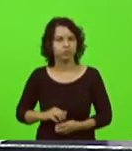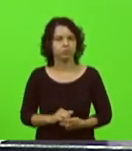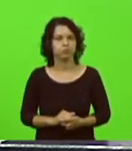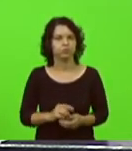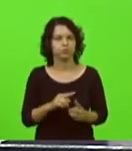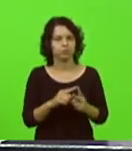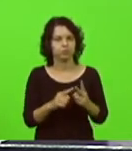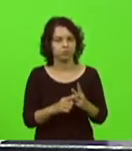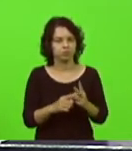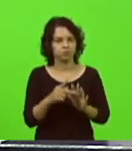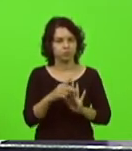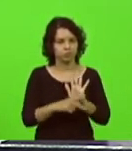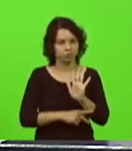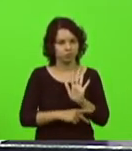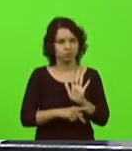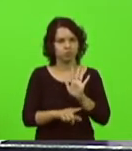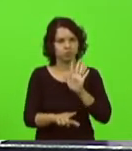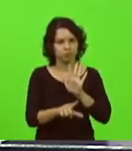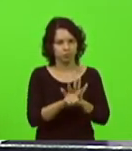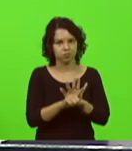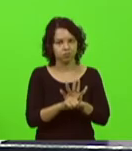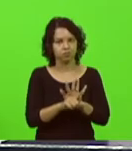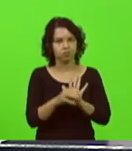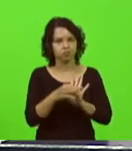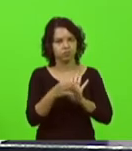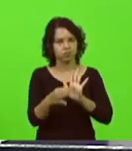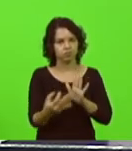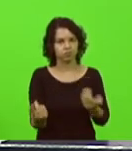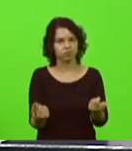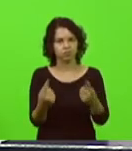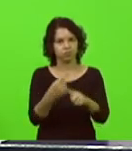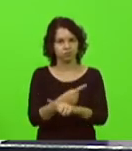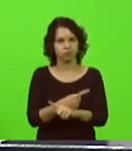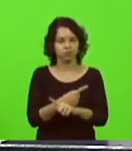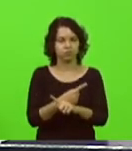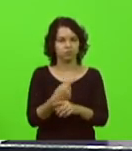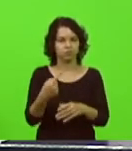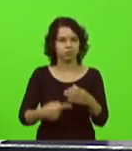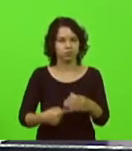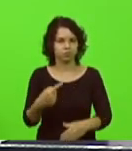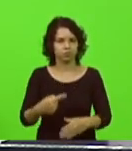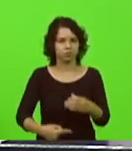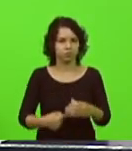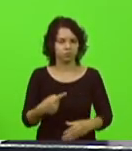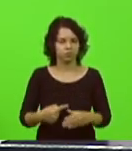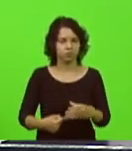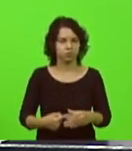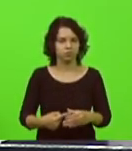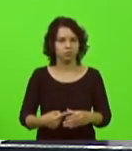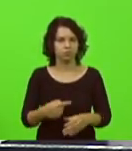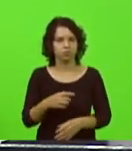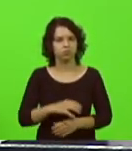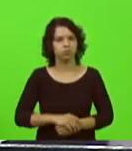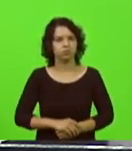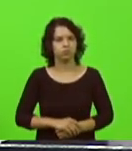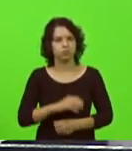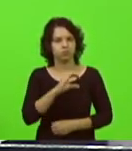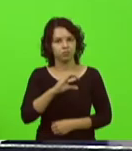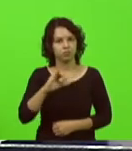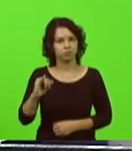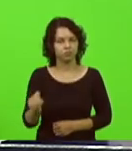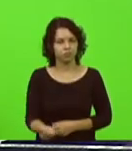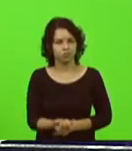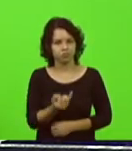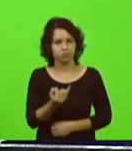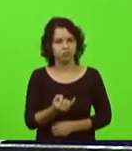os pareceres contrários na Comissão de Regimento, na Comissão de Constituição e Justiça. E agora